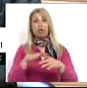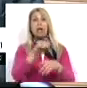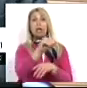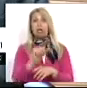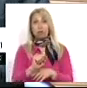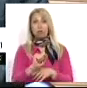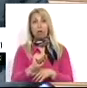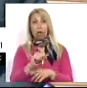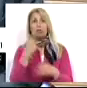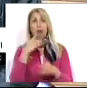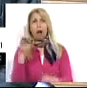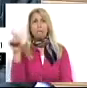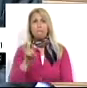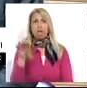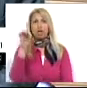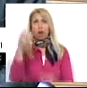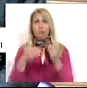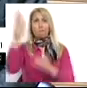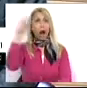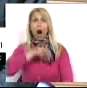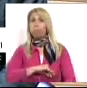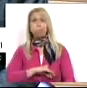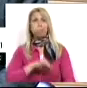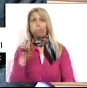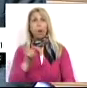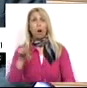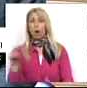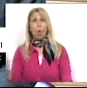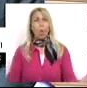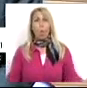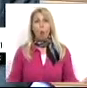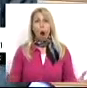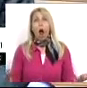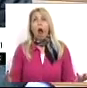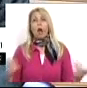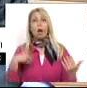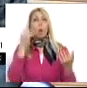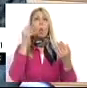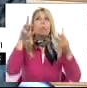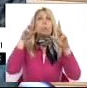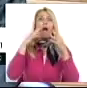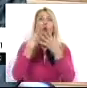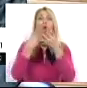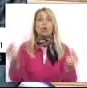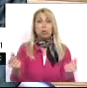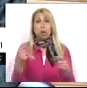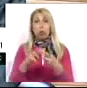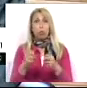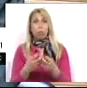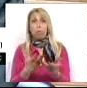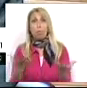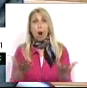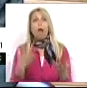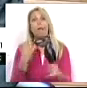atraso há mais de meio ano e que continuam sem qualquer perspectiva relativamente à resolução deste problema, apesar de se tratar de